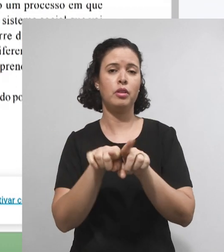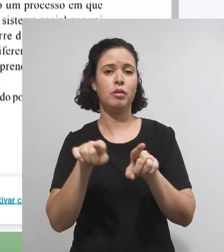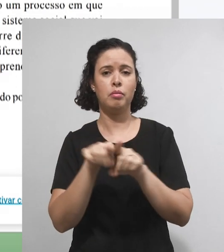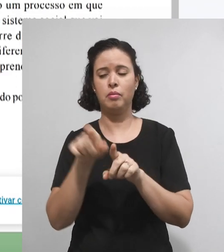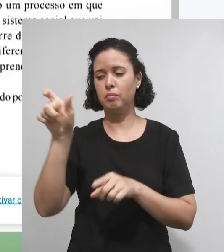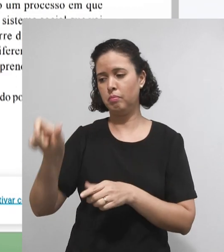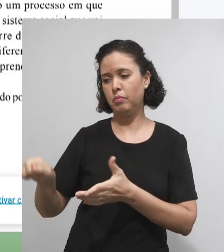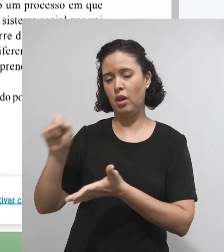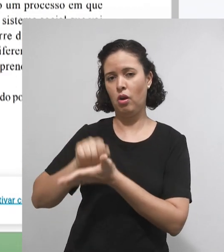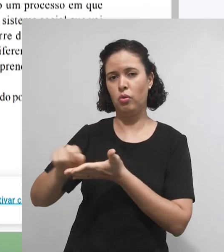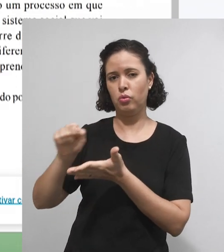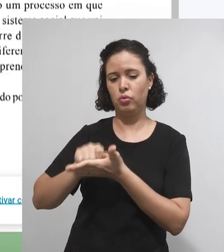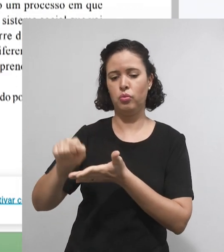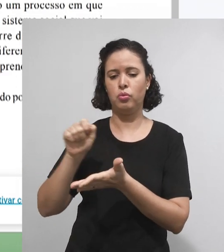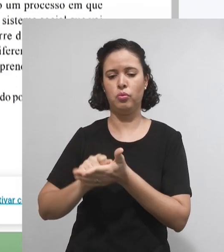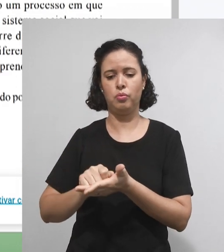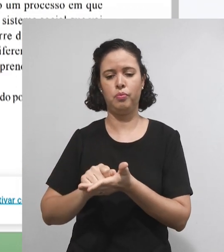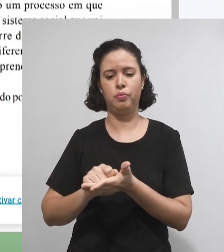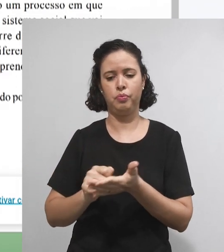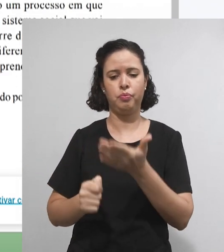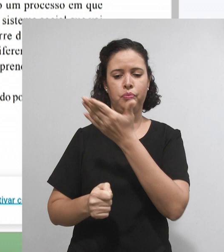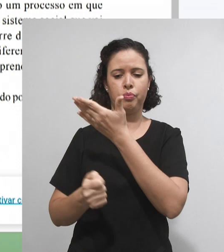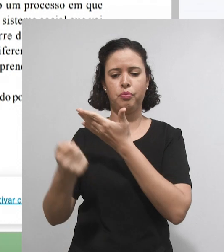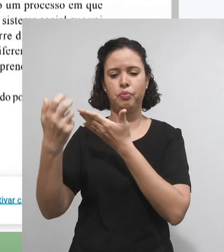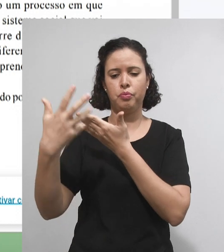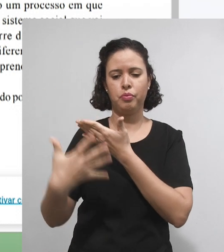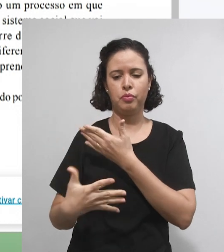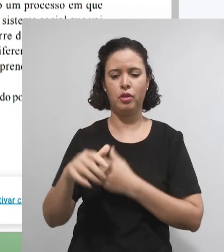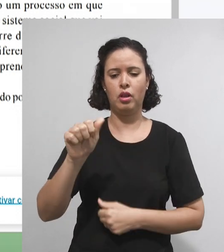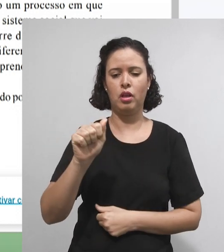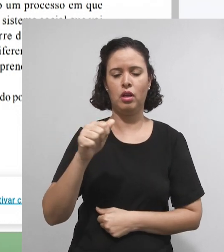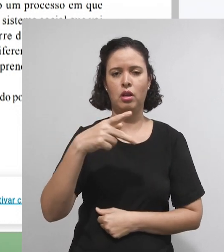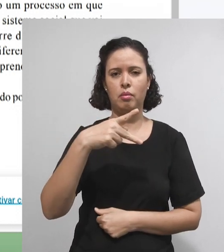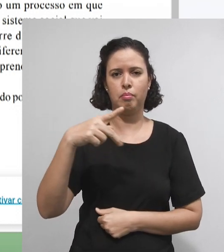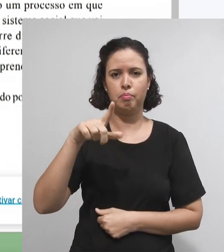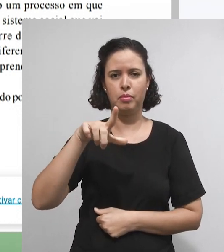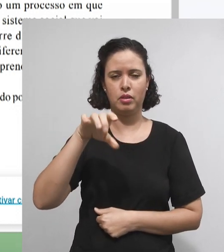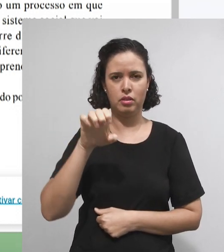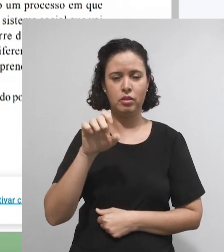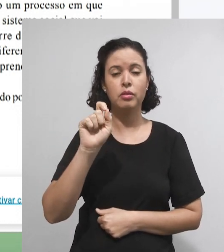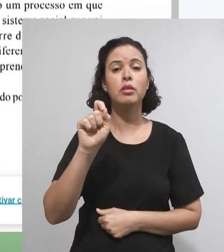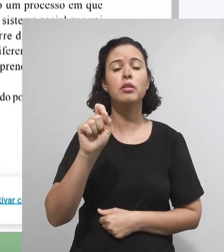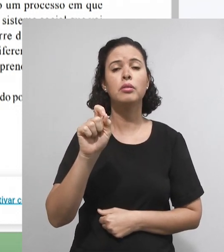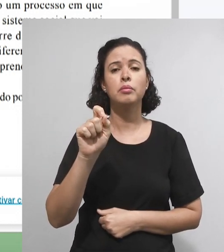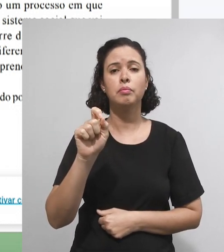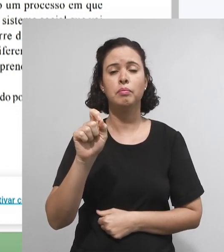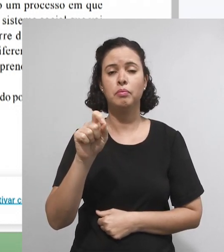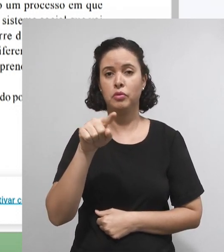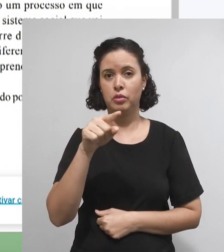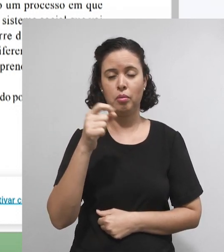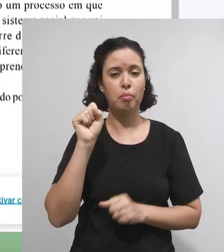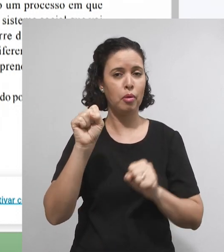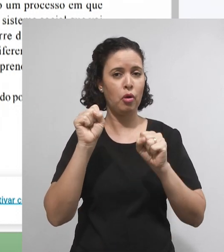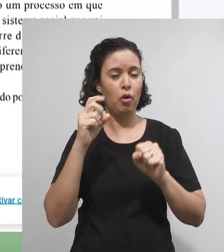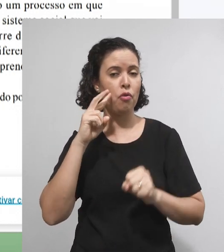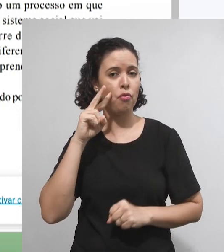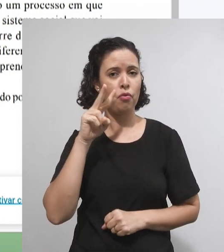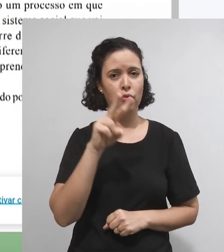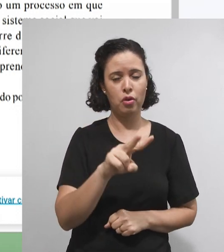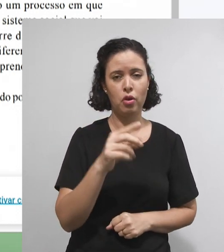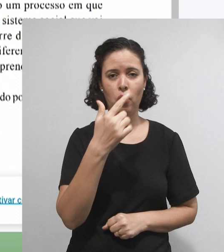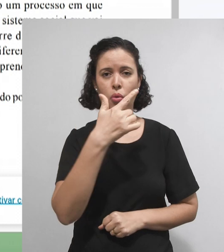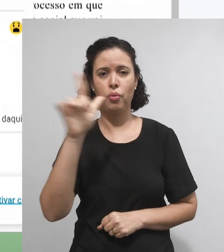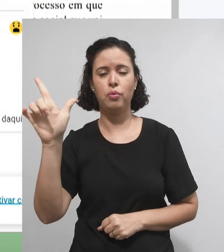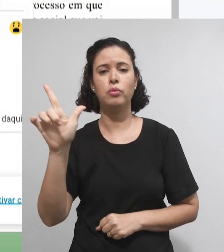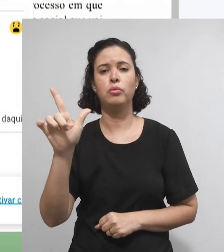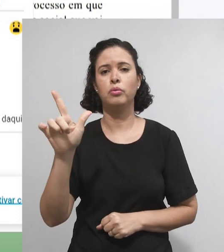Michael Apple, que também tem o livro aí na biblioteca, que vale a pena vocês acompanharem. Então, aqui ele faz